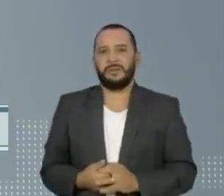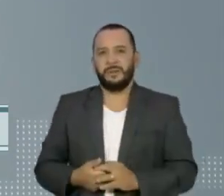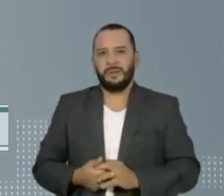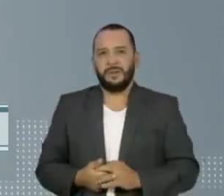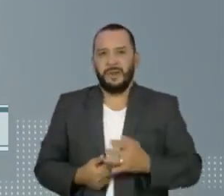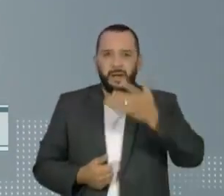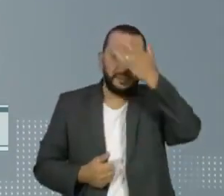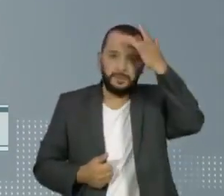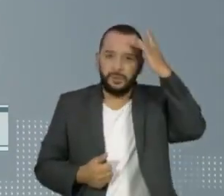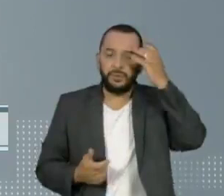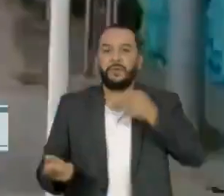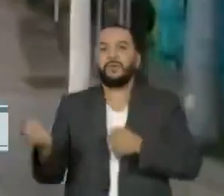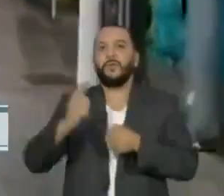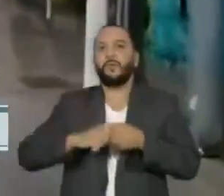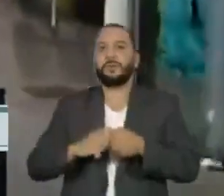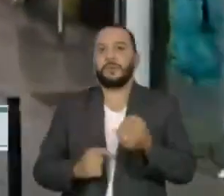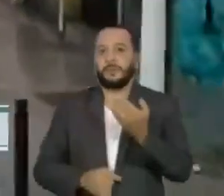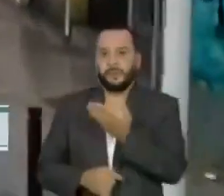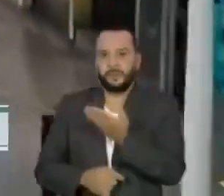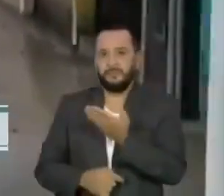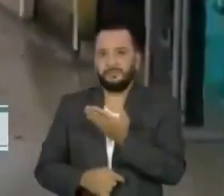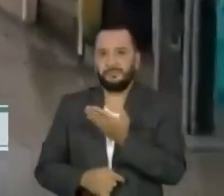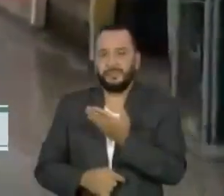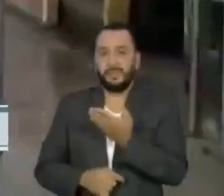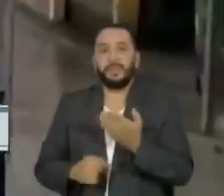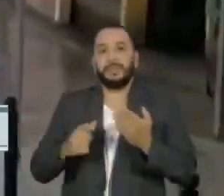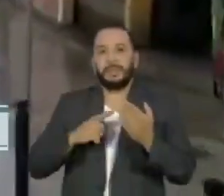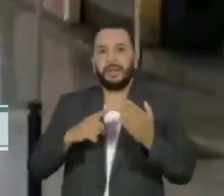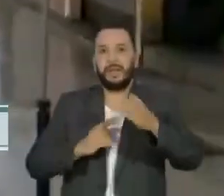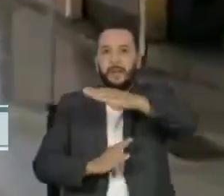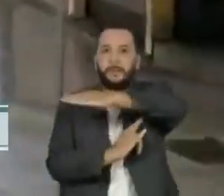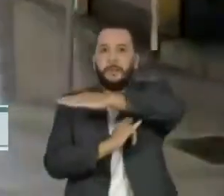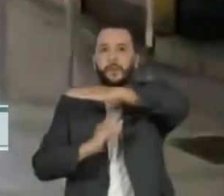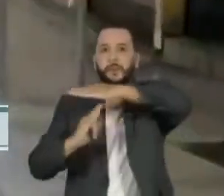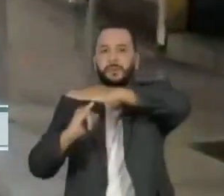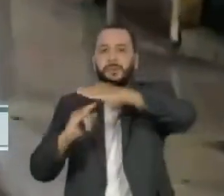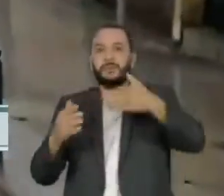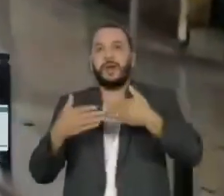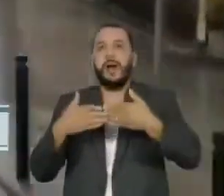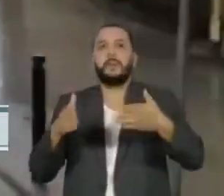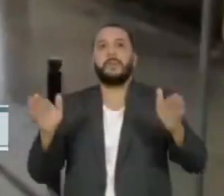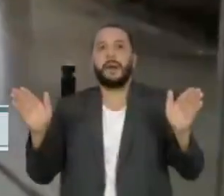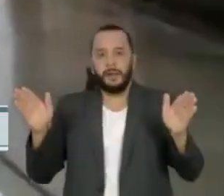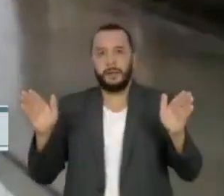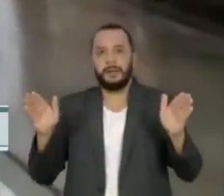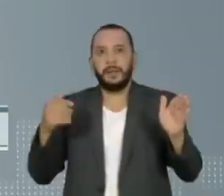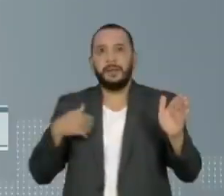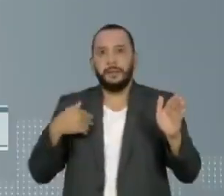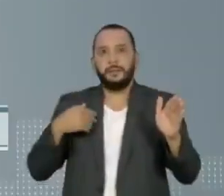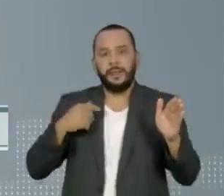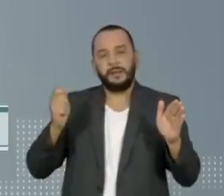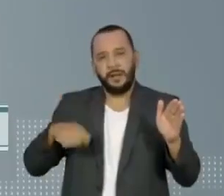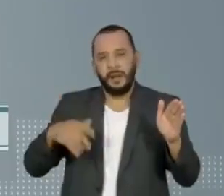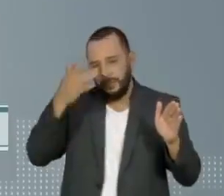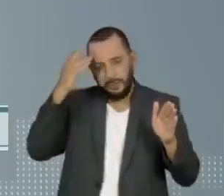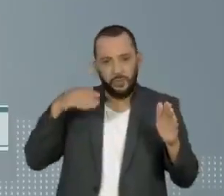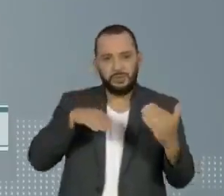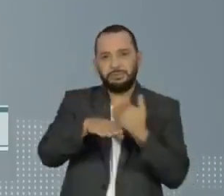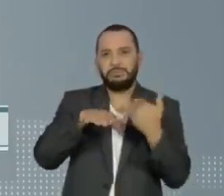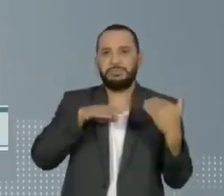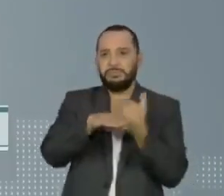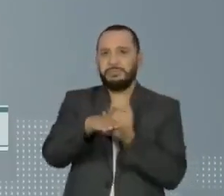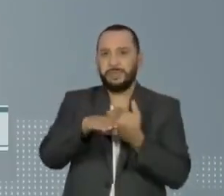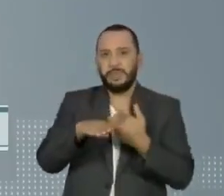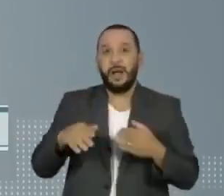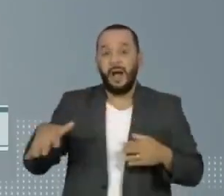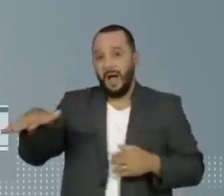pela contramão. Olha só. A ponte Ercílio Luz passou o dia aberta para aliviar o caos no trânsito. A ala de